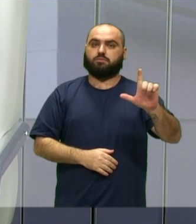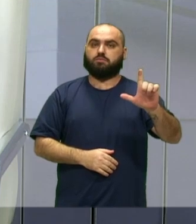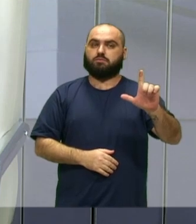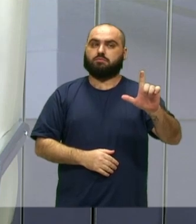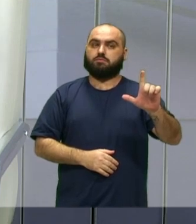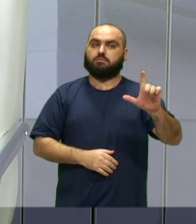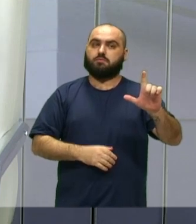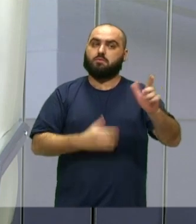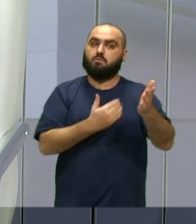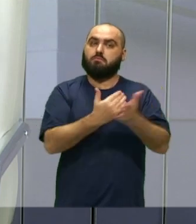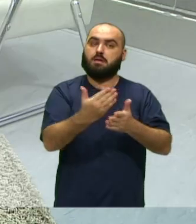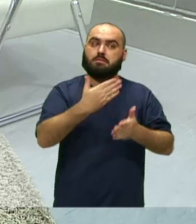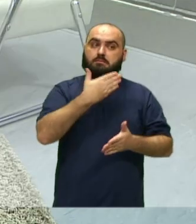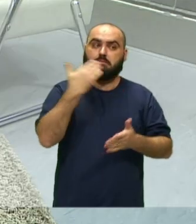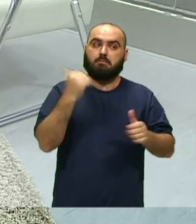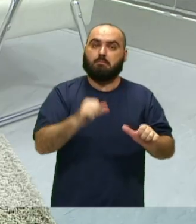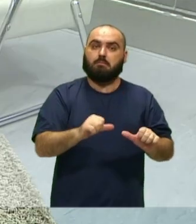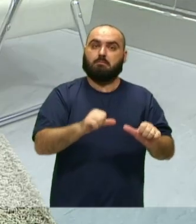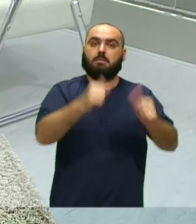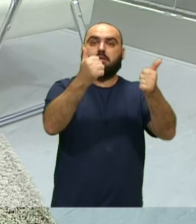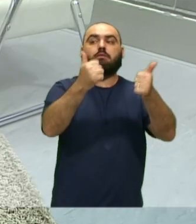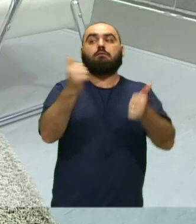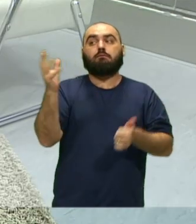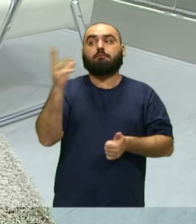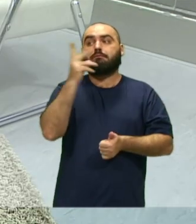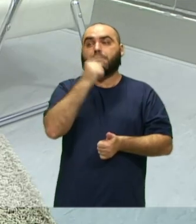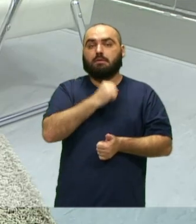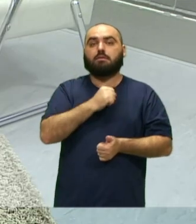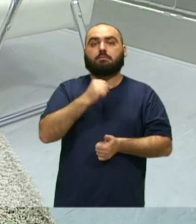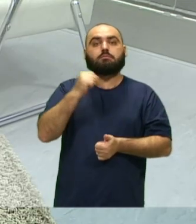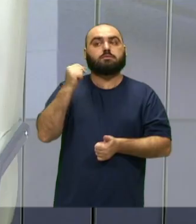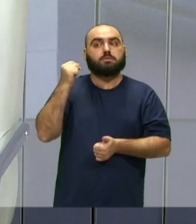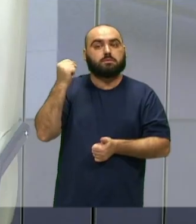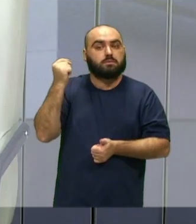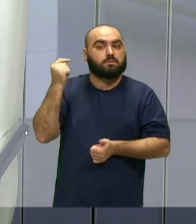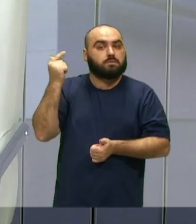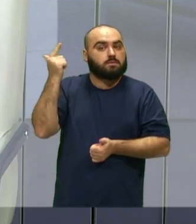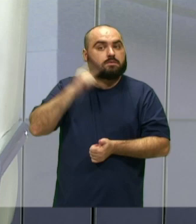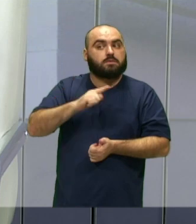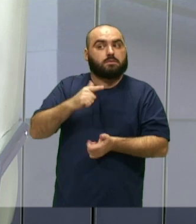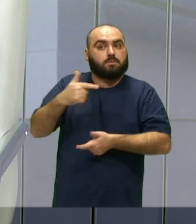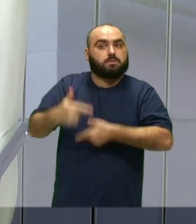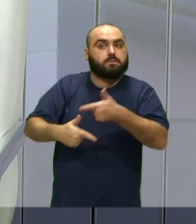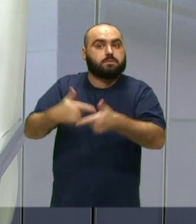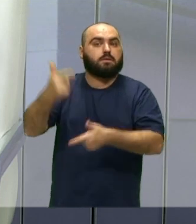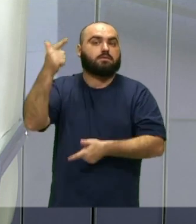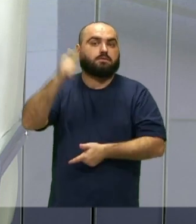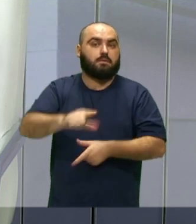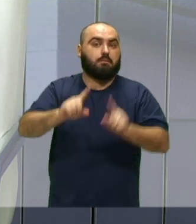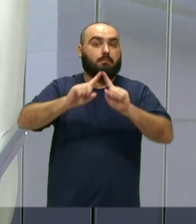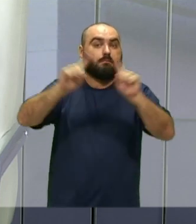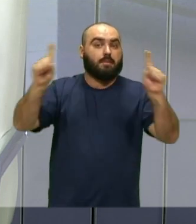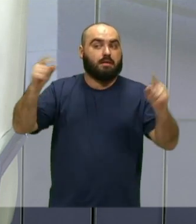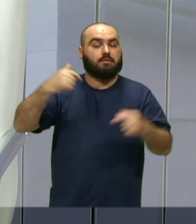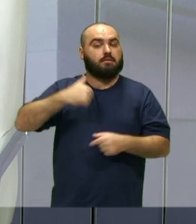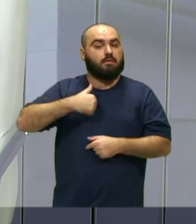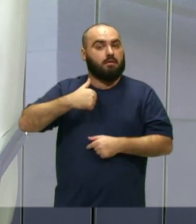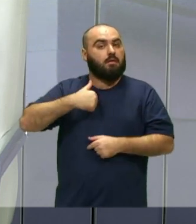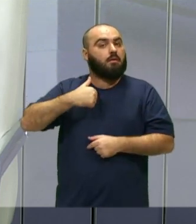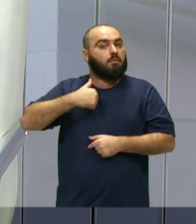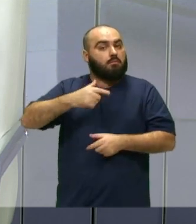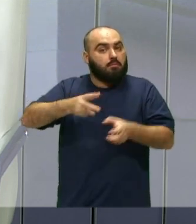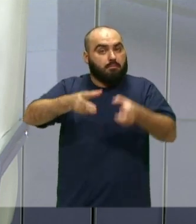março. Vai demorar um pouquinho para a gente ser aquela potência que a gente era, mas eu estou vendo a